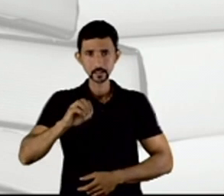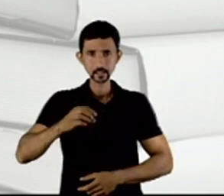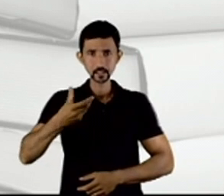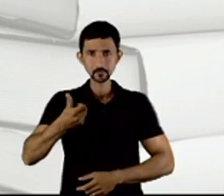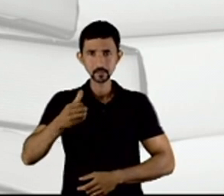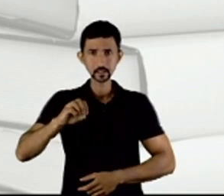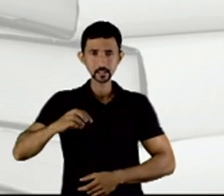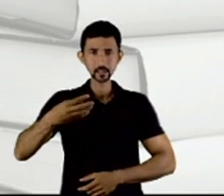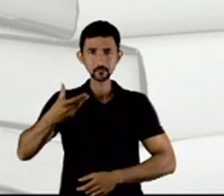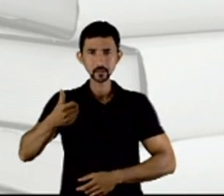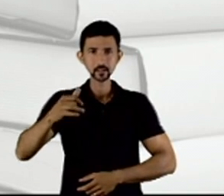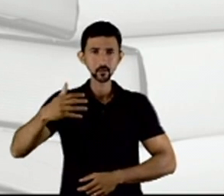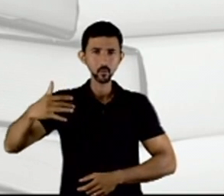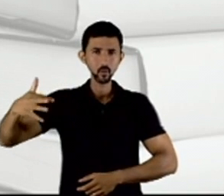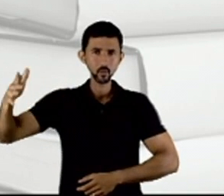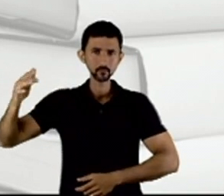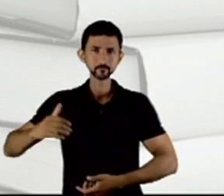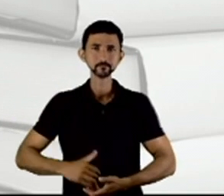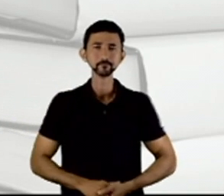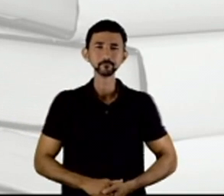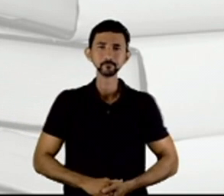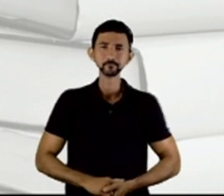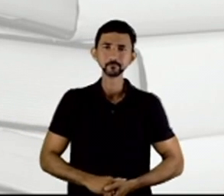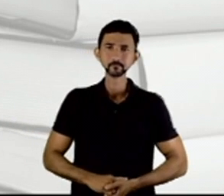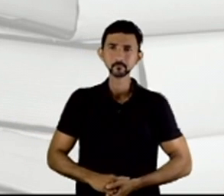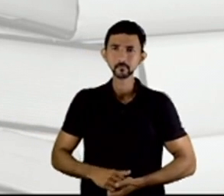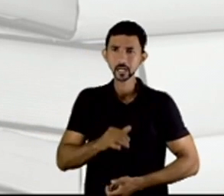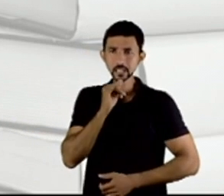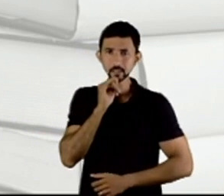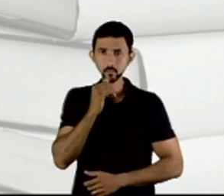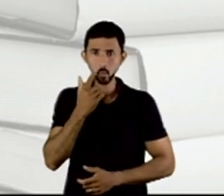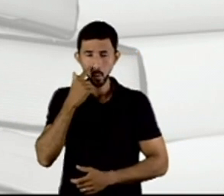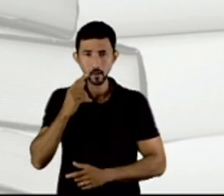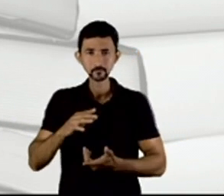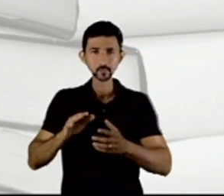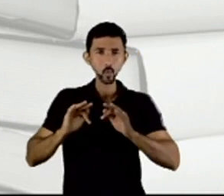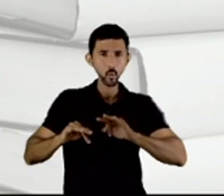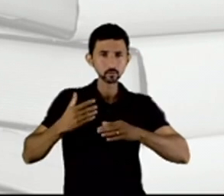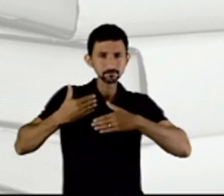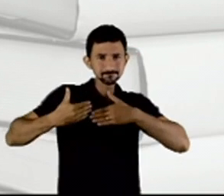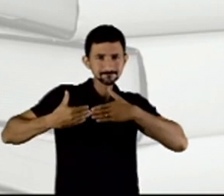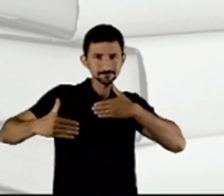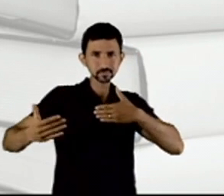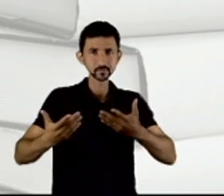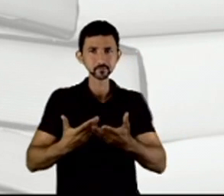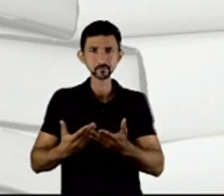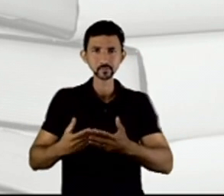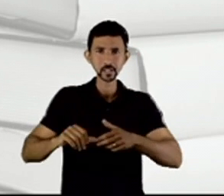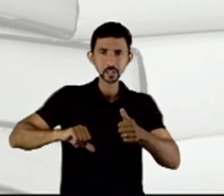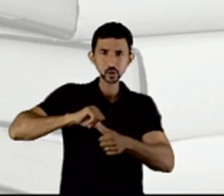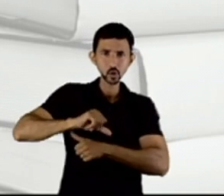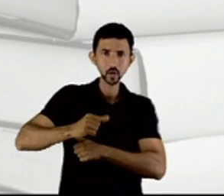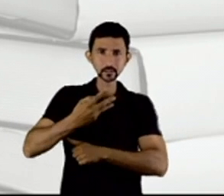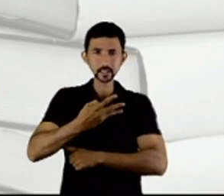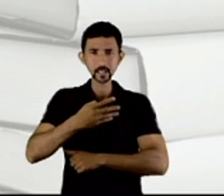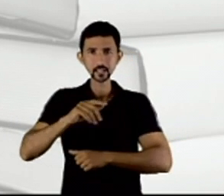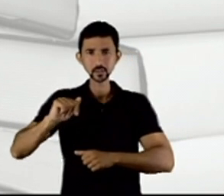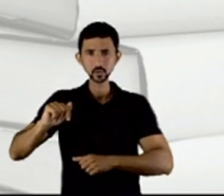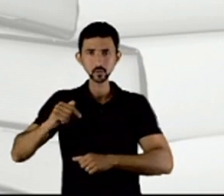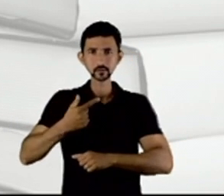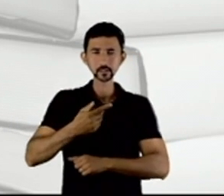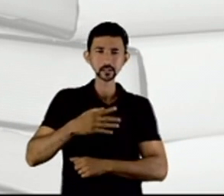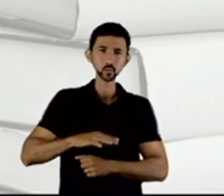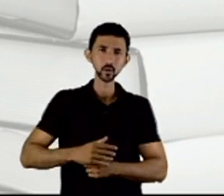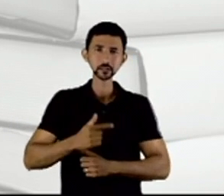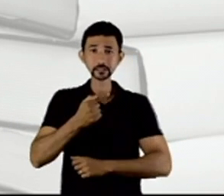0,636363. No segundo exemplo, o resto nunca se anula e fica alternando entre 7 e 4.